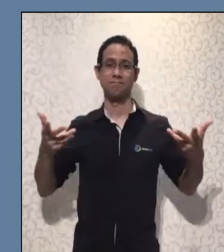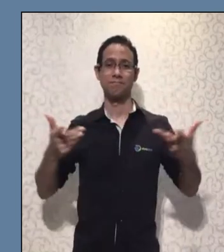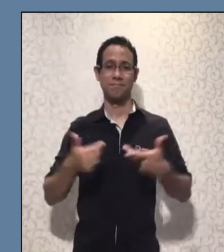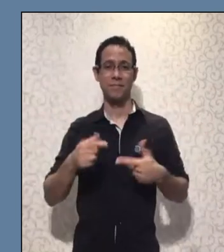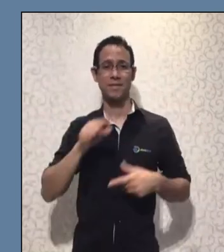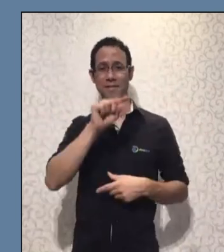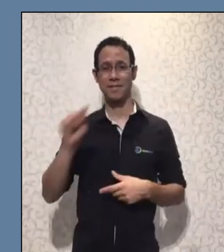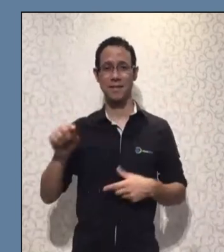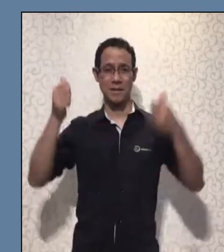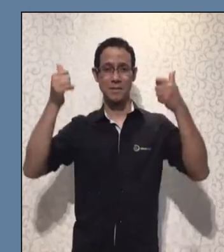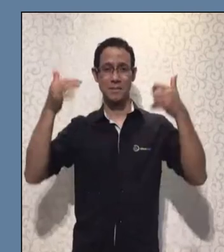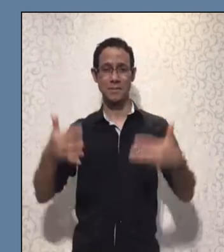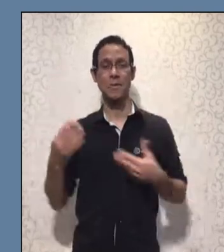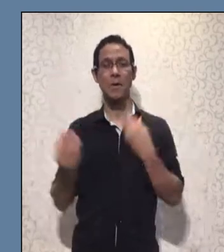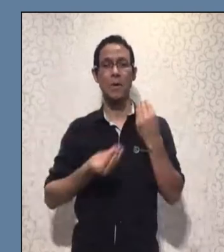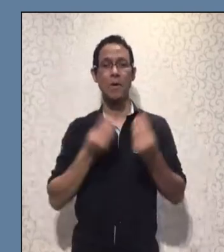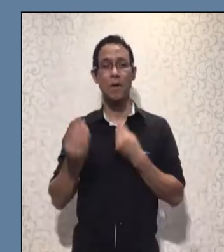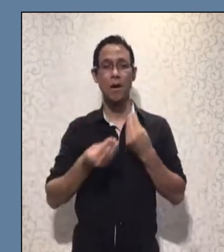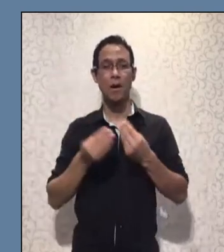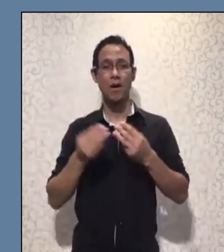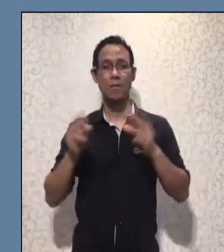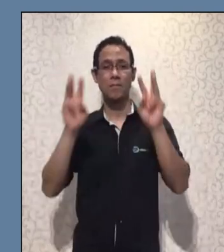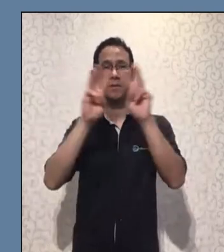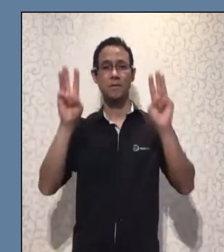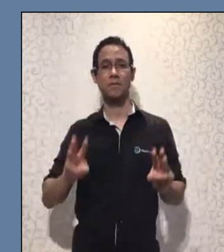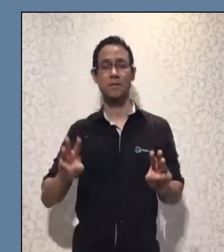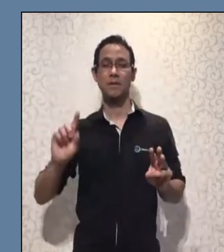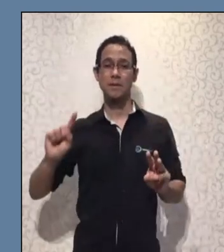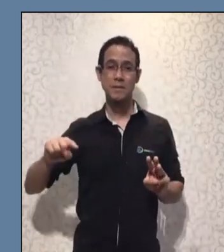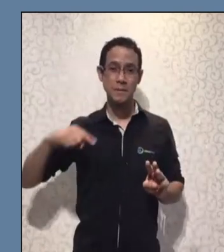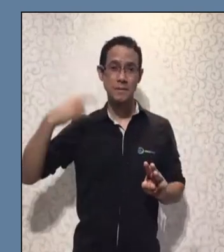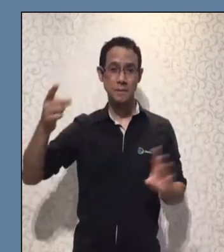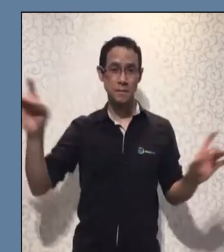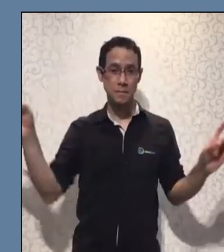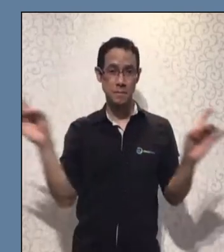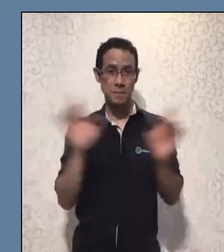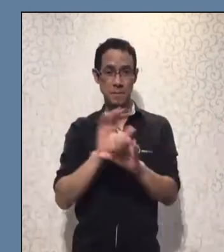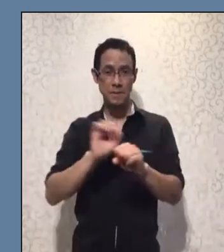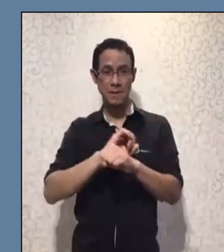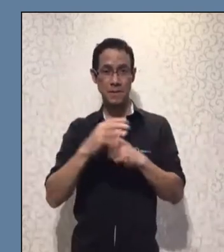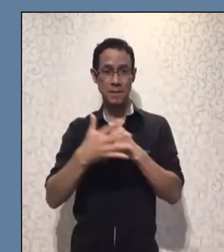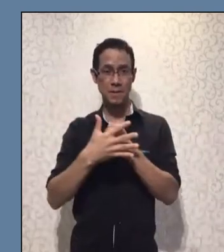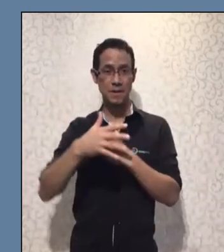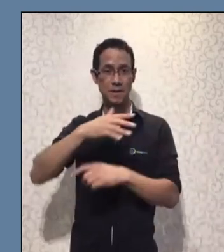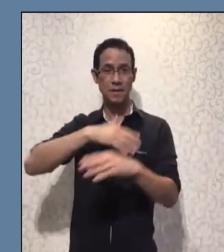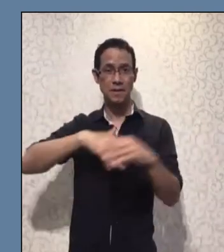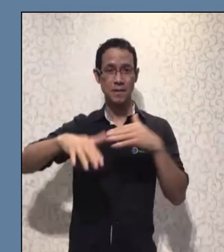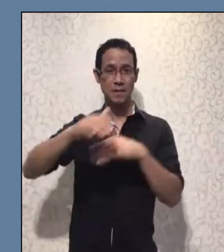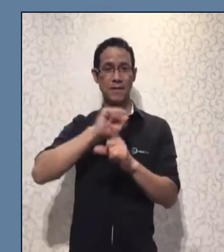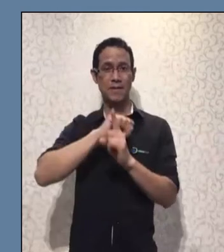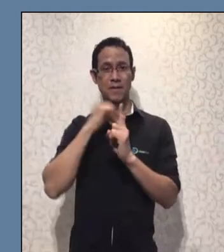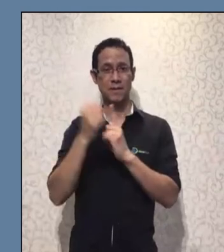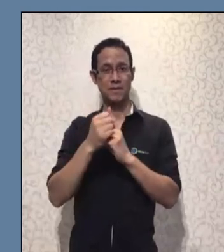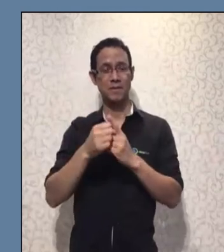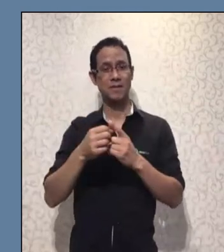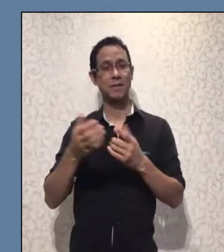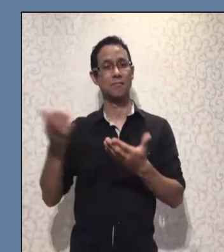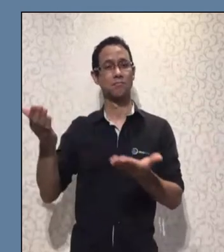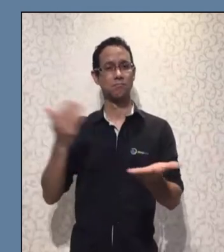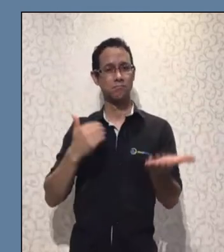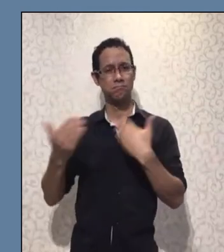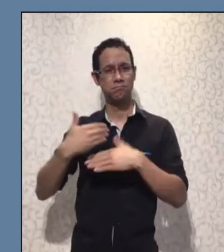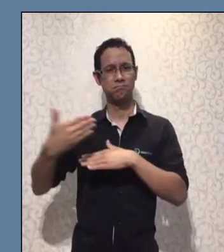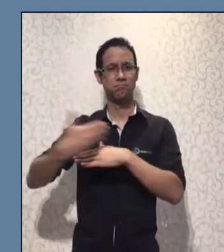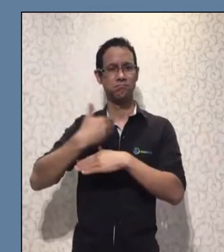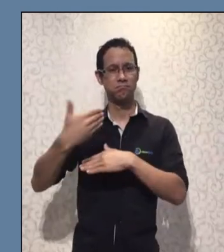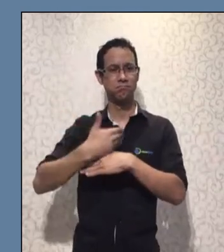considerar esse museu pós-pandemia entre seu papel socializante e esse papel de ser um grande receptáculo ou